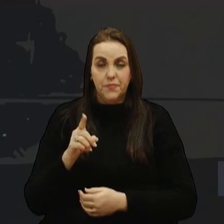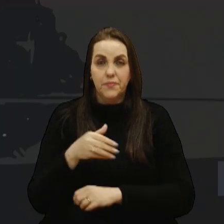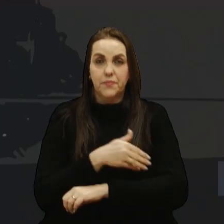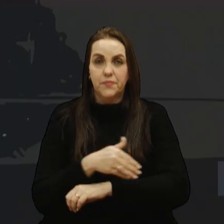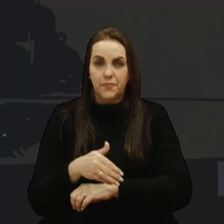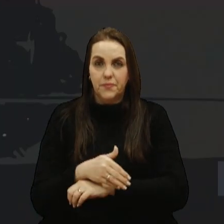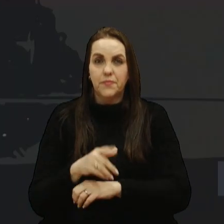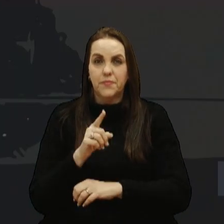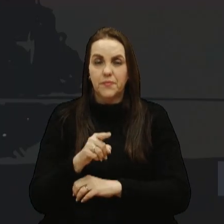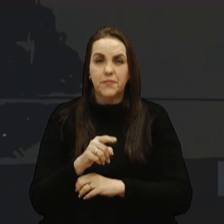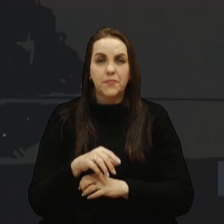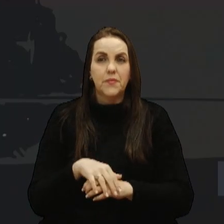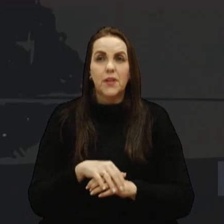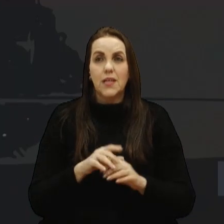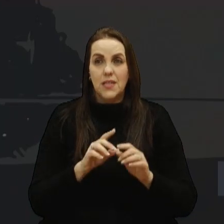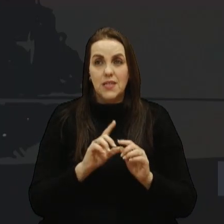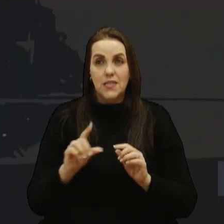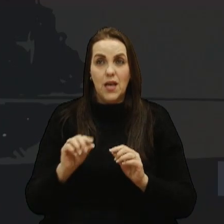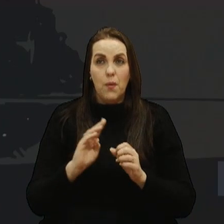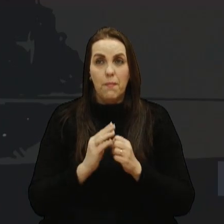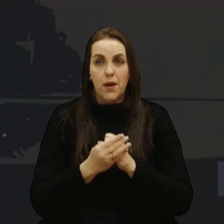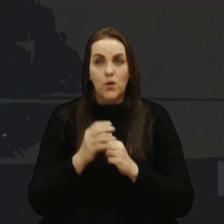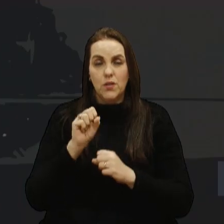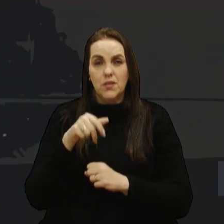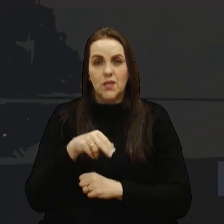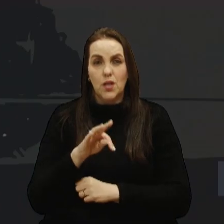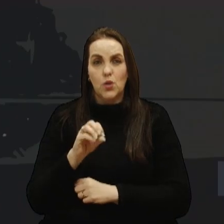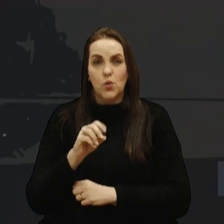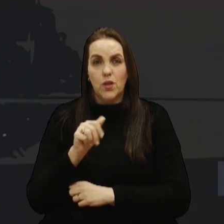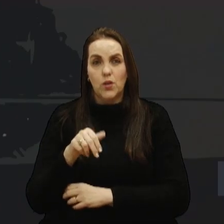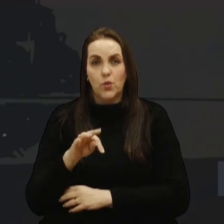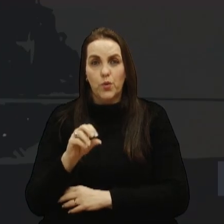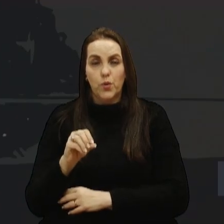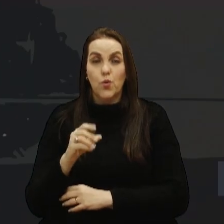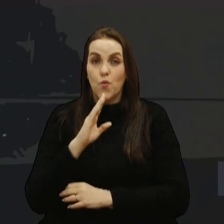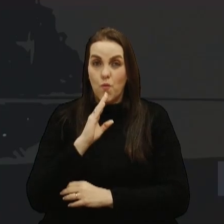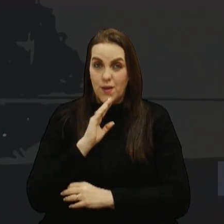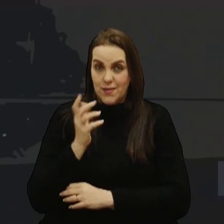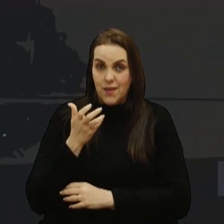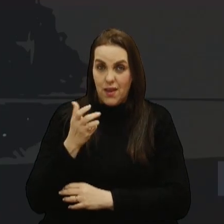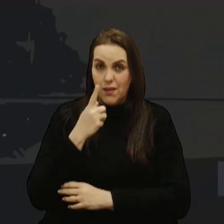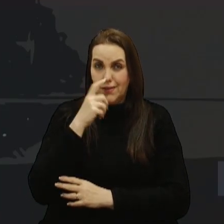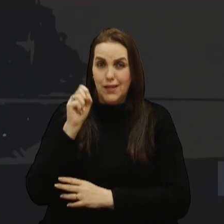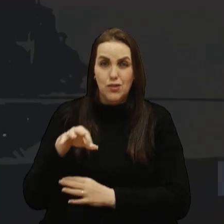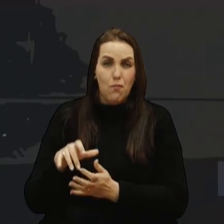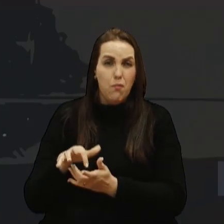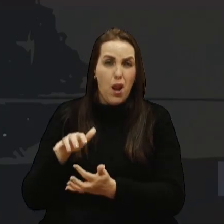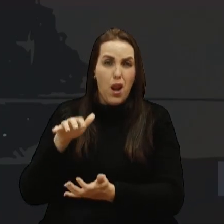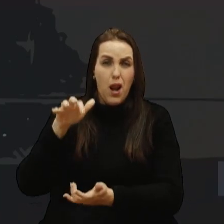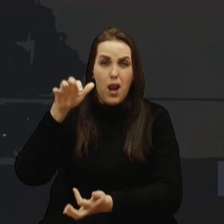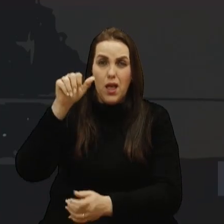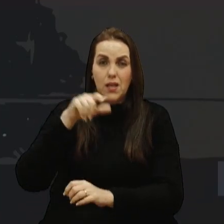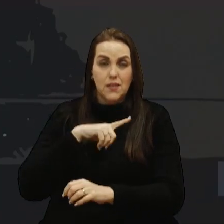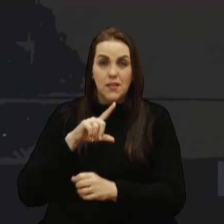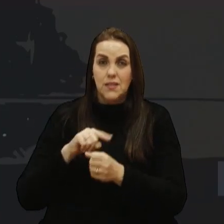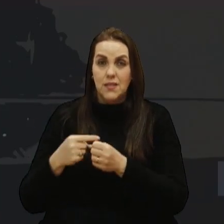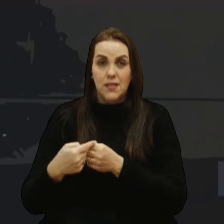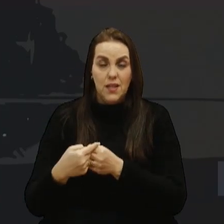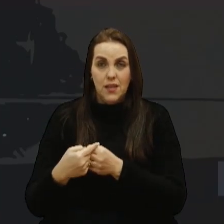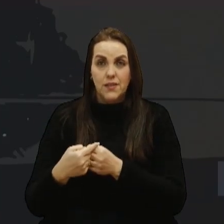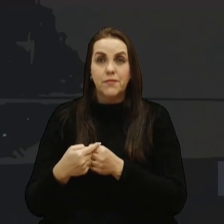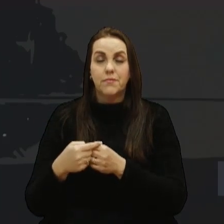Antônio, o maior lixão da cidade. Quem quiser conhecer, foi feito de tudo. É o maior lixão da cidade. Ela